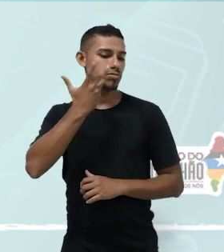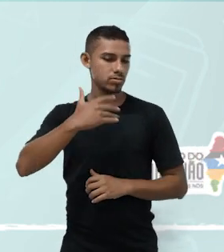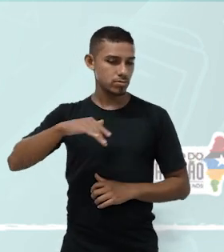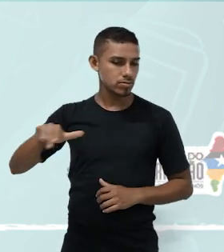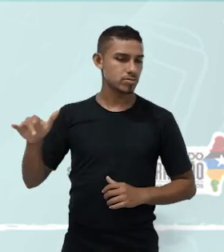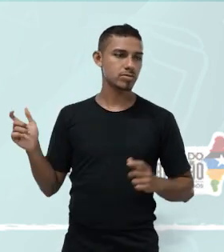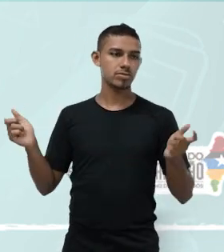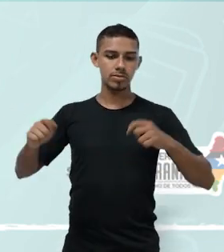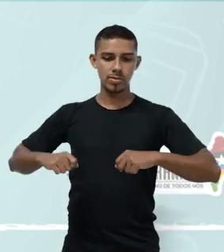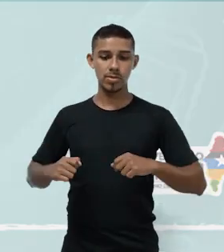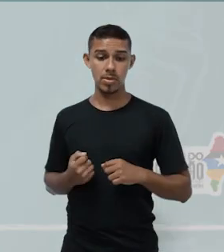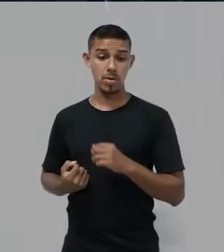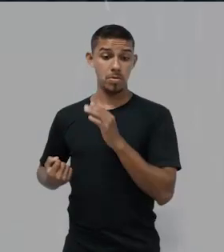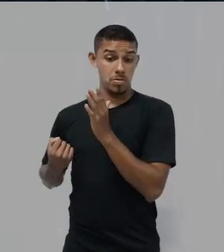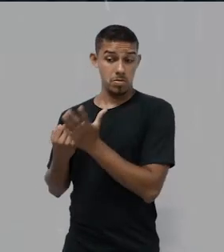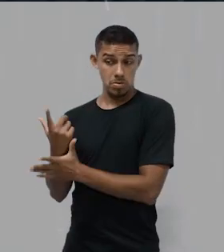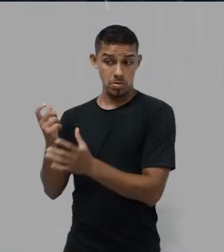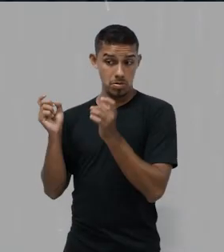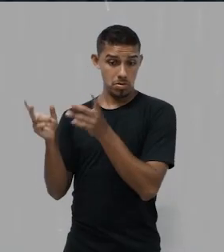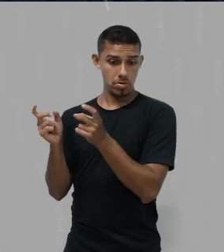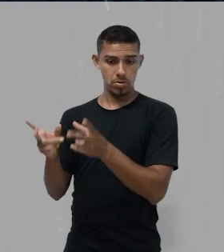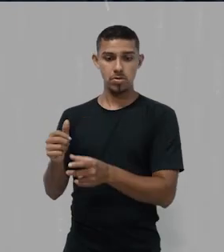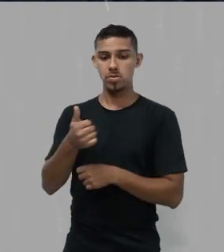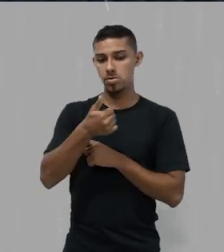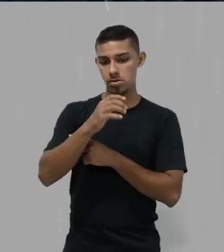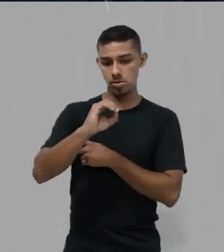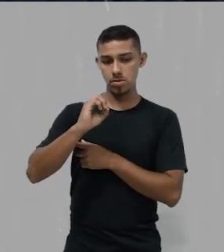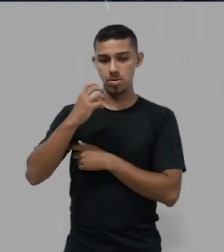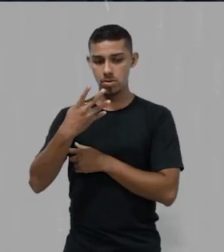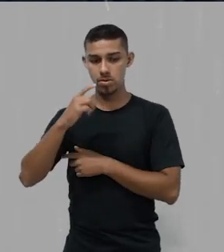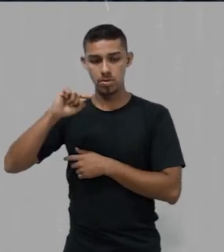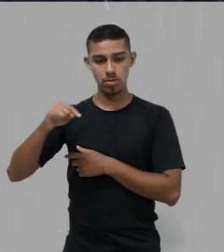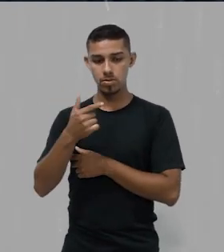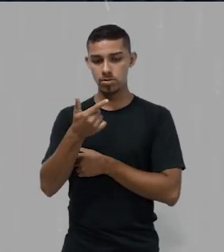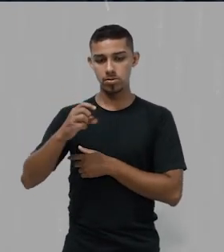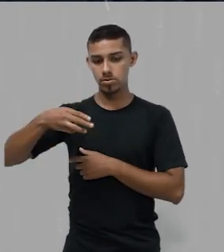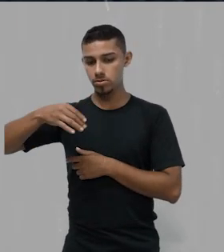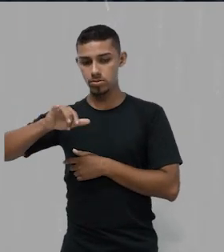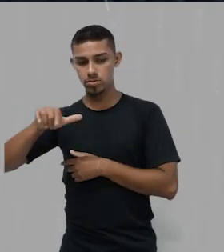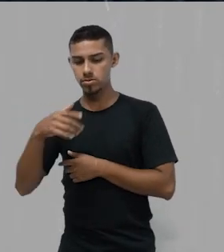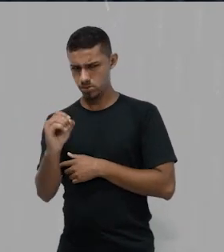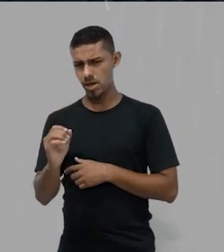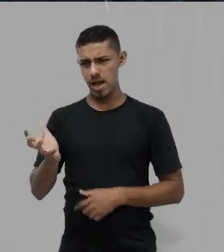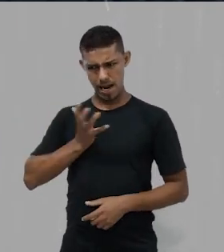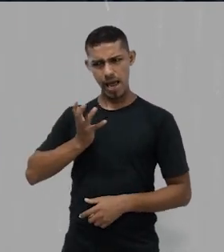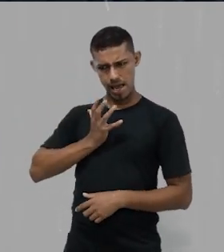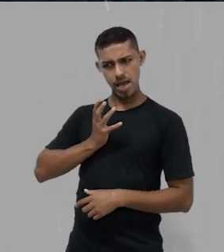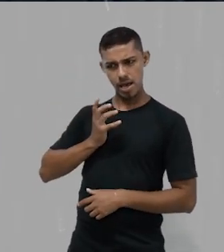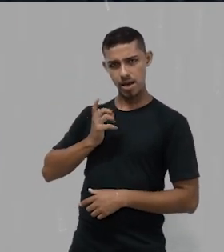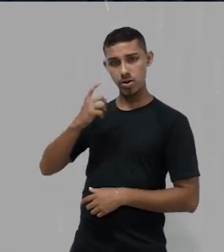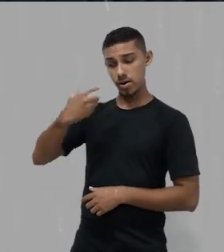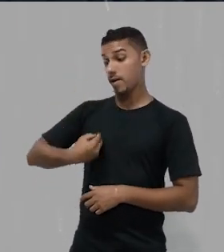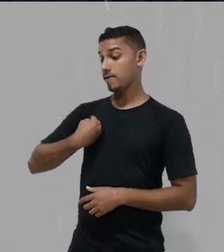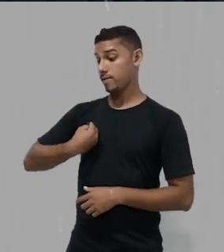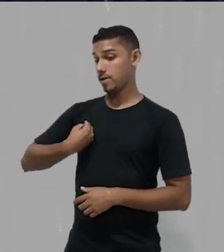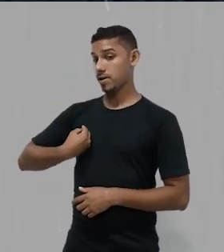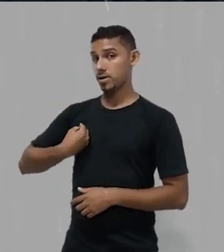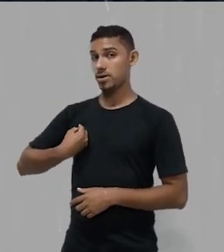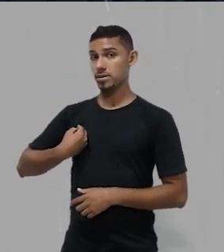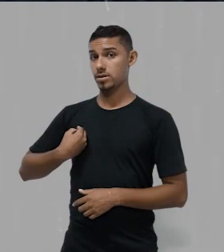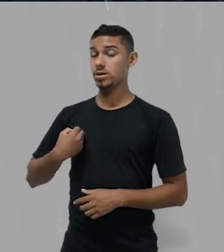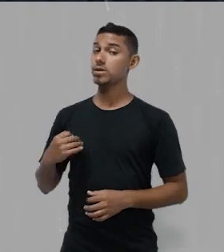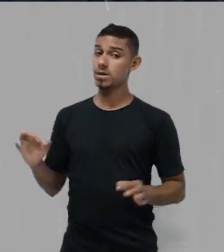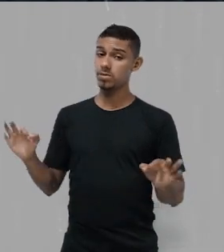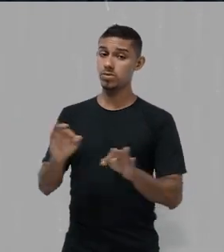vendido por 104 milhões de dólares, o quadro chamado O Menino e o Cachimbo. O professor Picasso era rico, em vida ele era rico. Depois